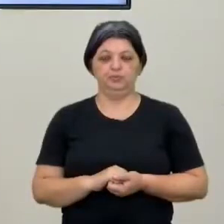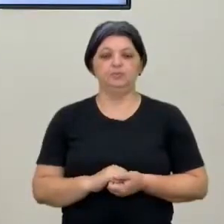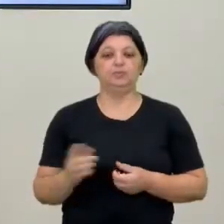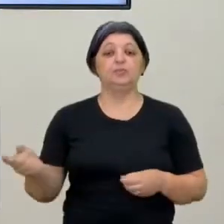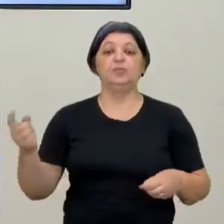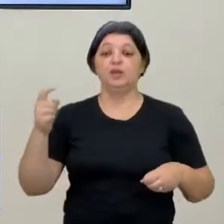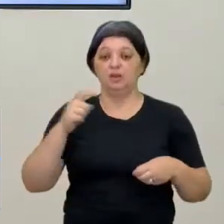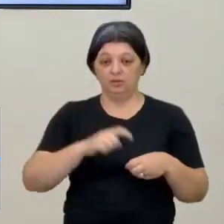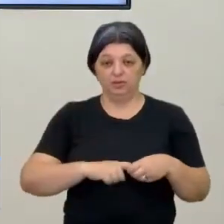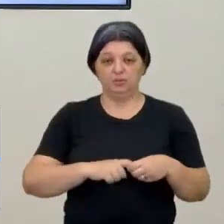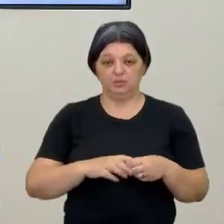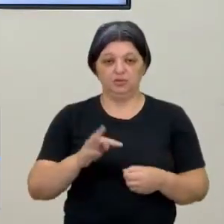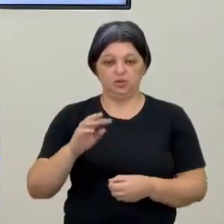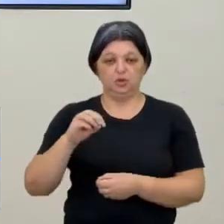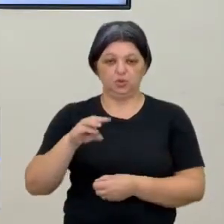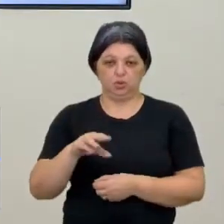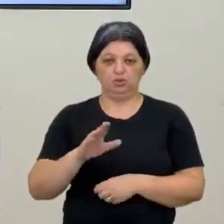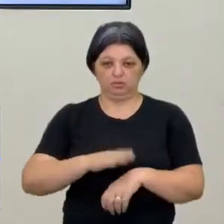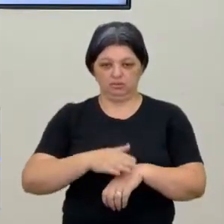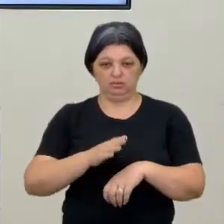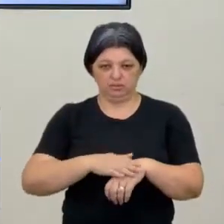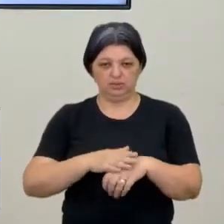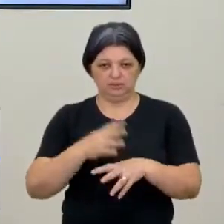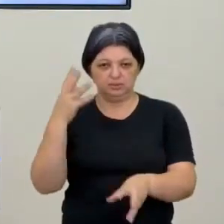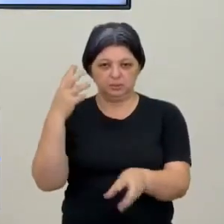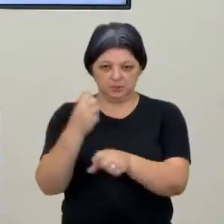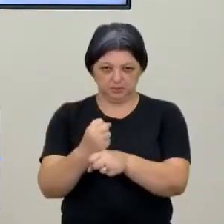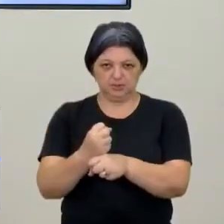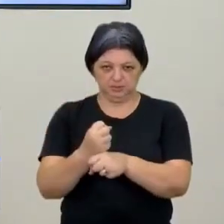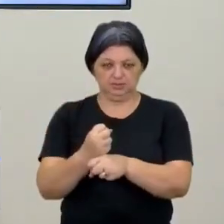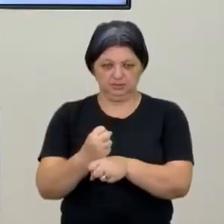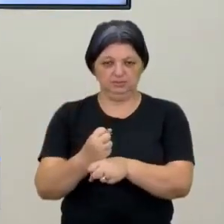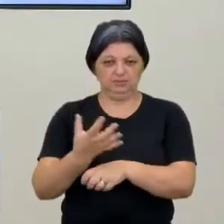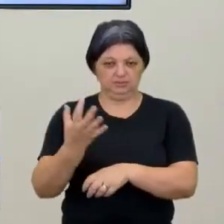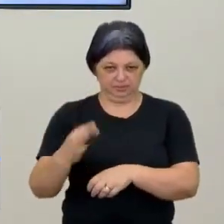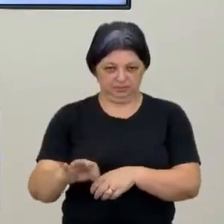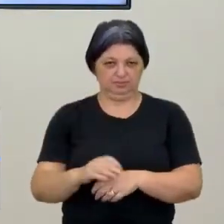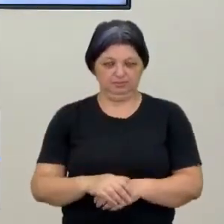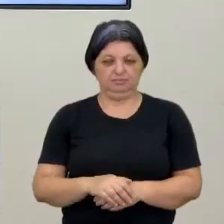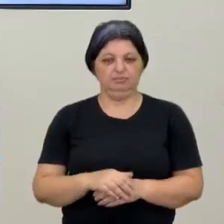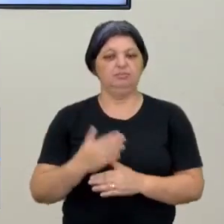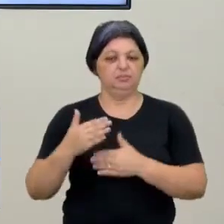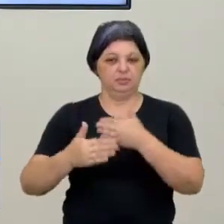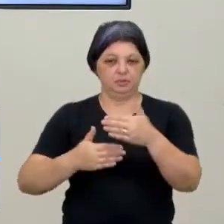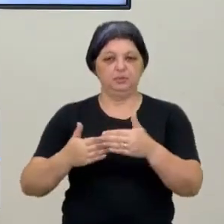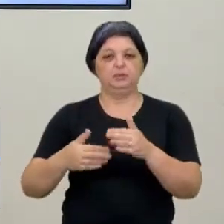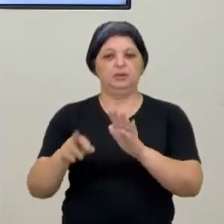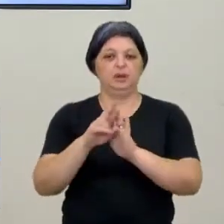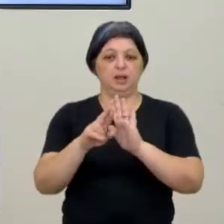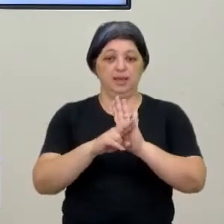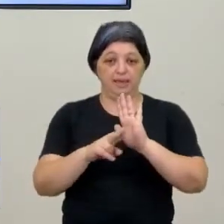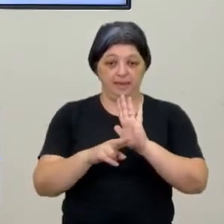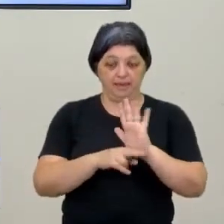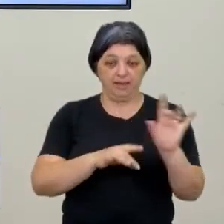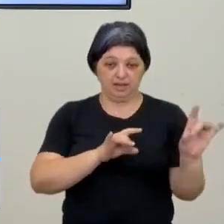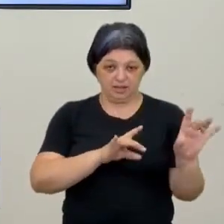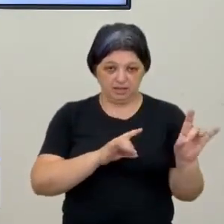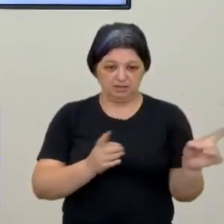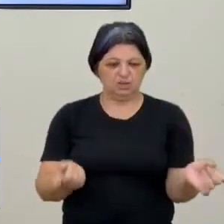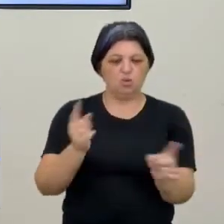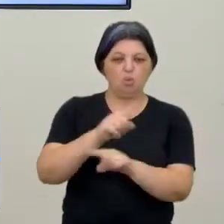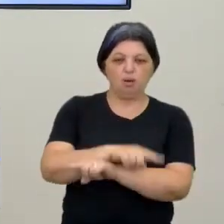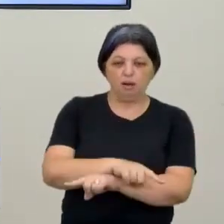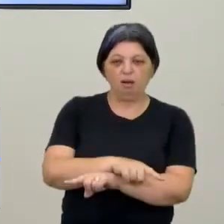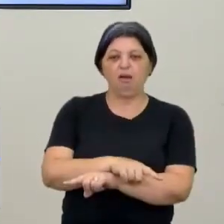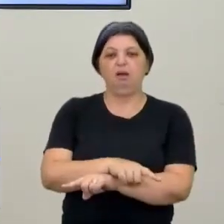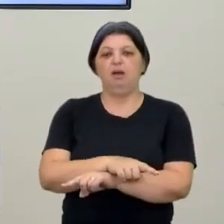Voltamos aqui, ó, o Tom fez aqui, ó, as contas, né, os cálculos, fez direitinho usando esse procedimento aí, essa técnica da gente trocar de lado, né,